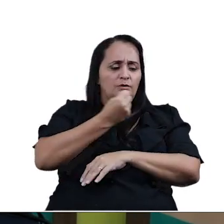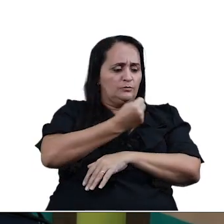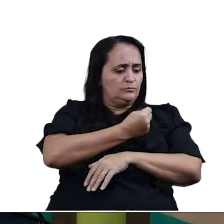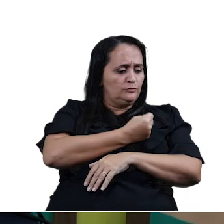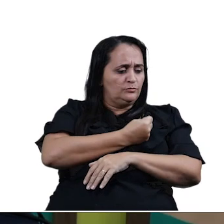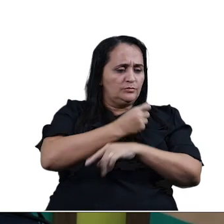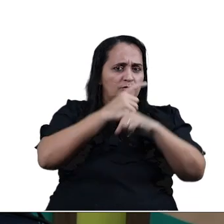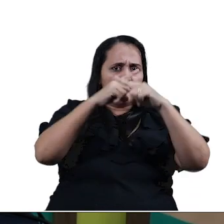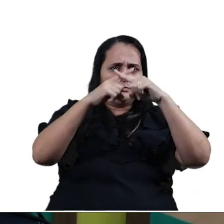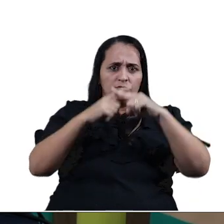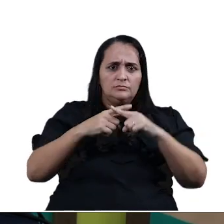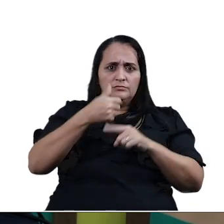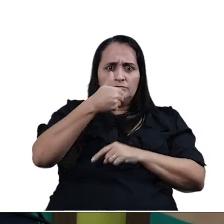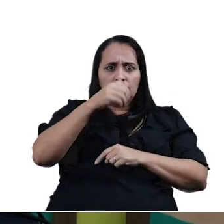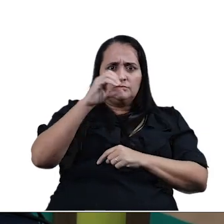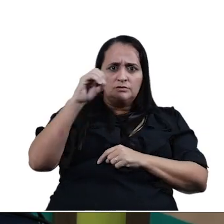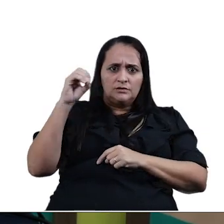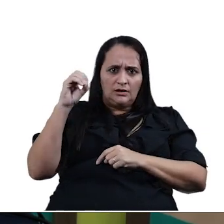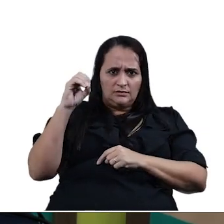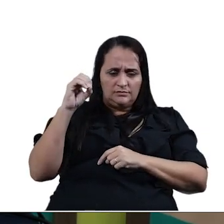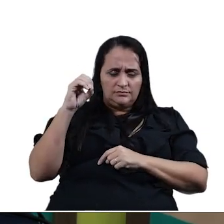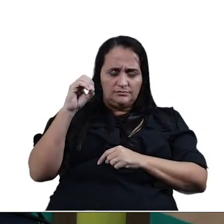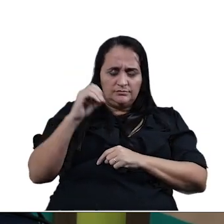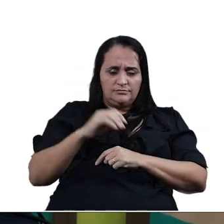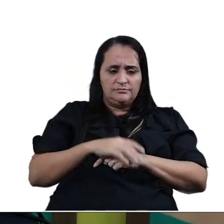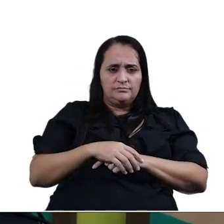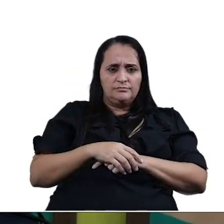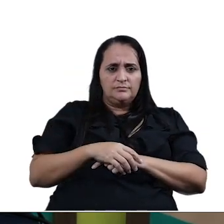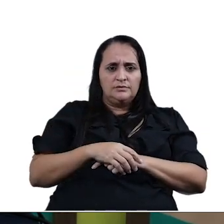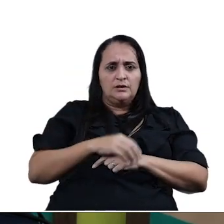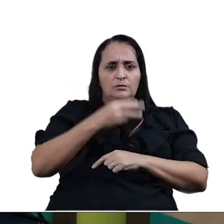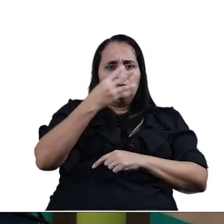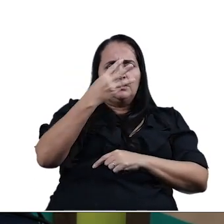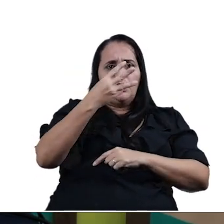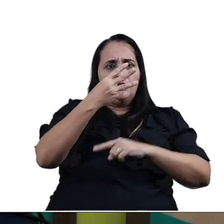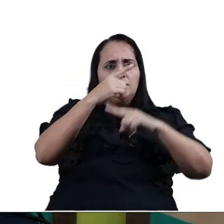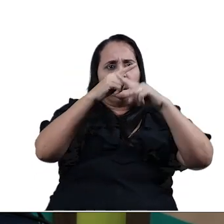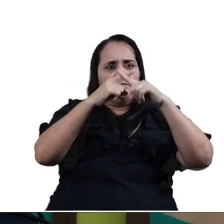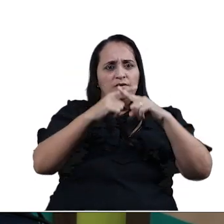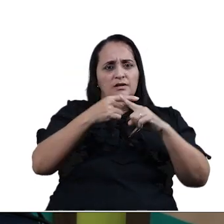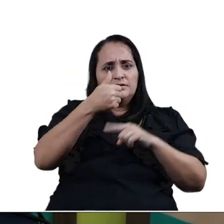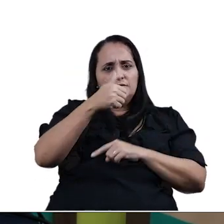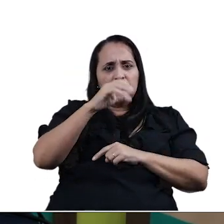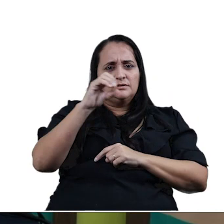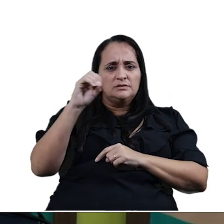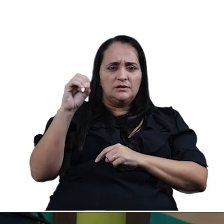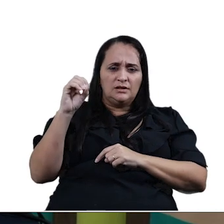vezes 100 vezes. Então, seria 3 vezes 100,